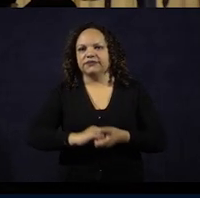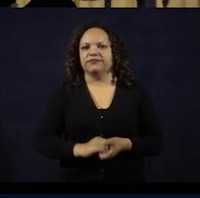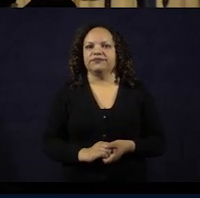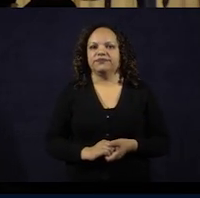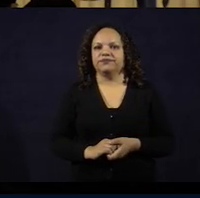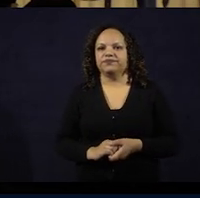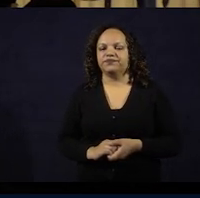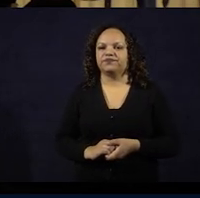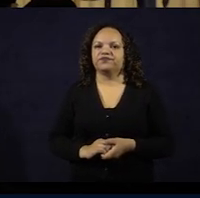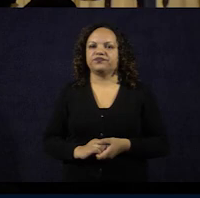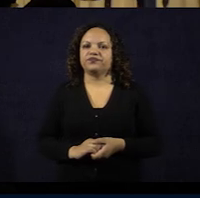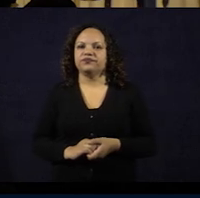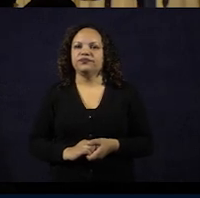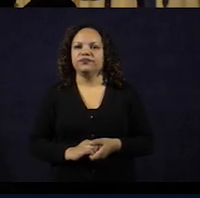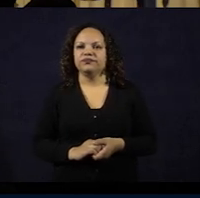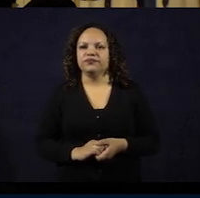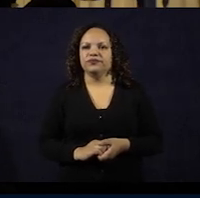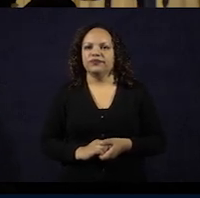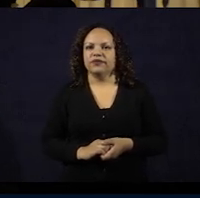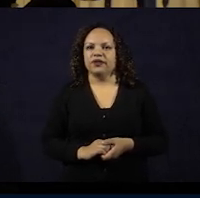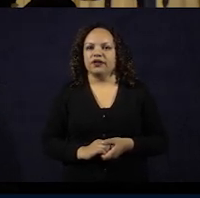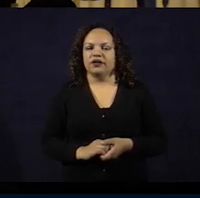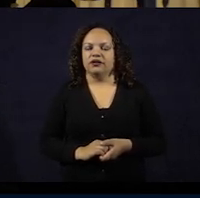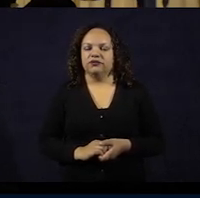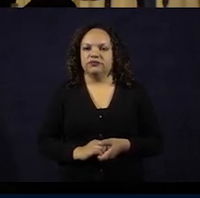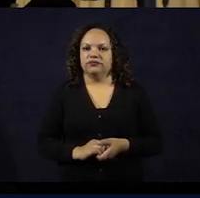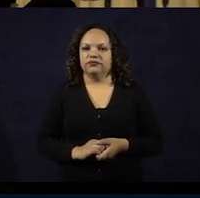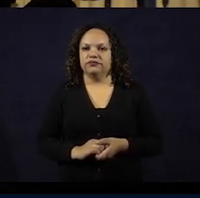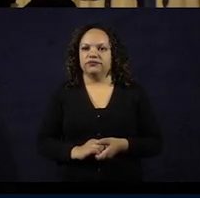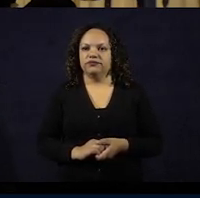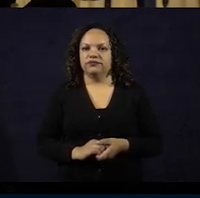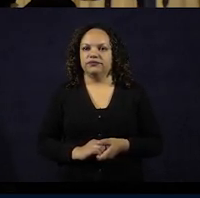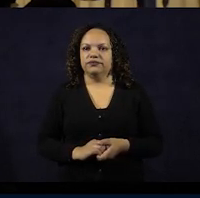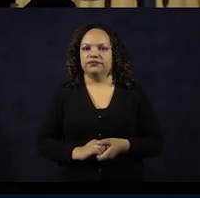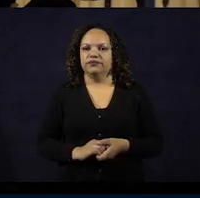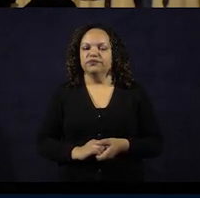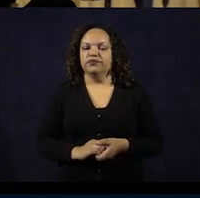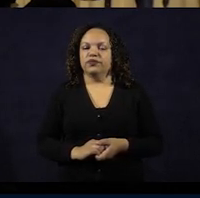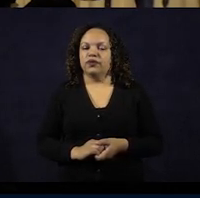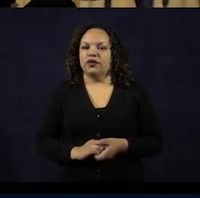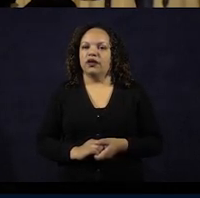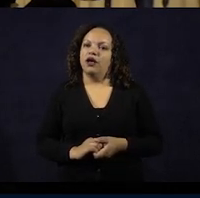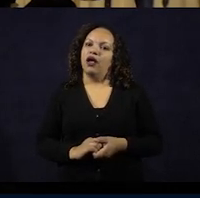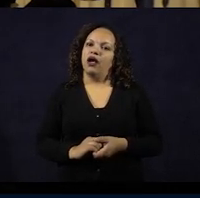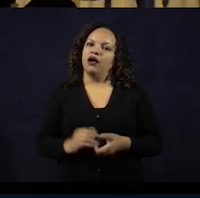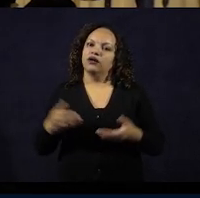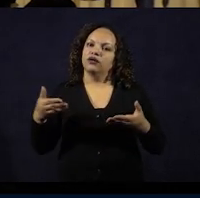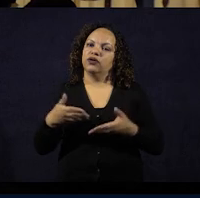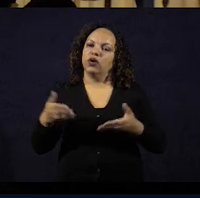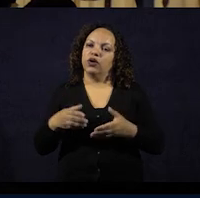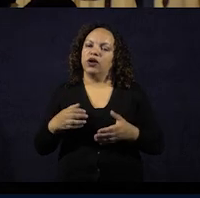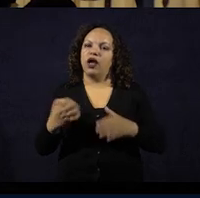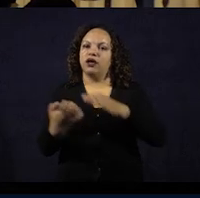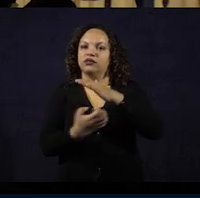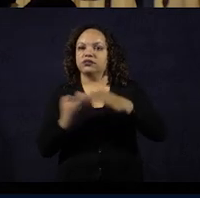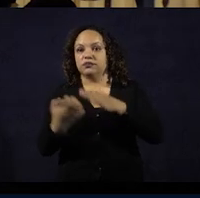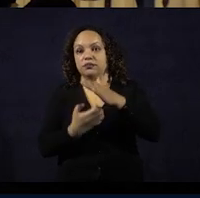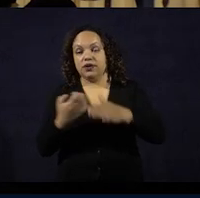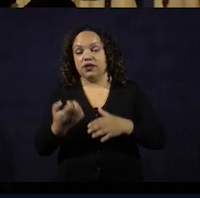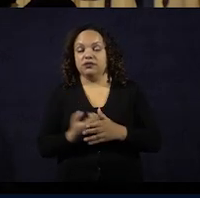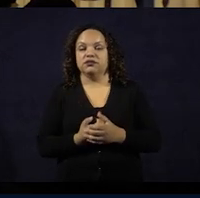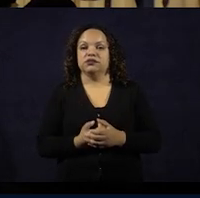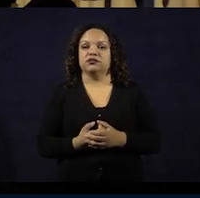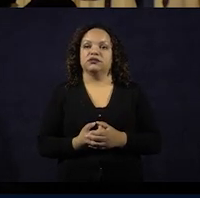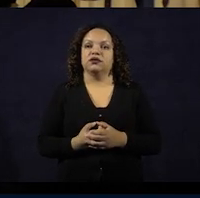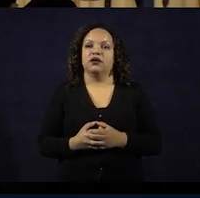de novo um pouco um pouco diferente do que a gente fez no Agro como um todo as empresas de Palma pelo menos